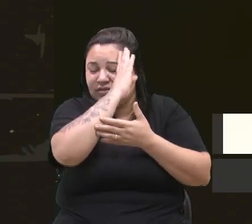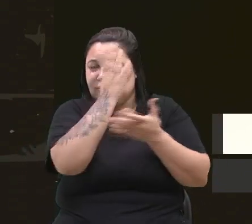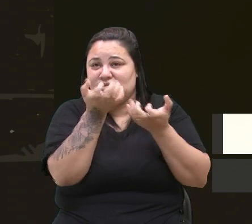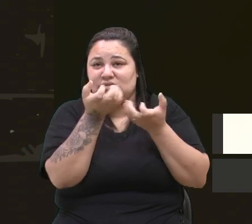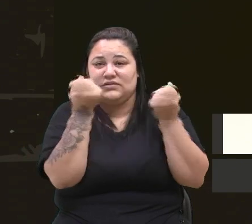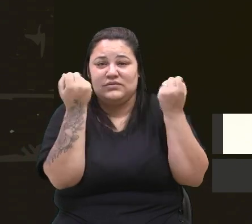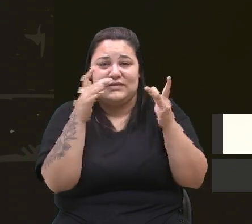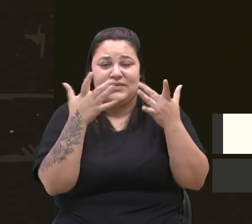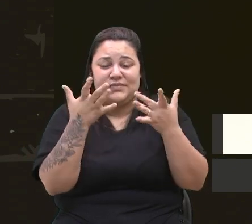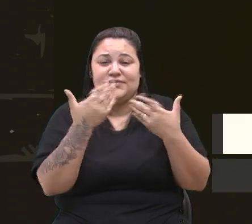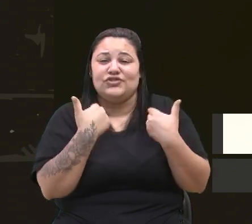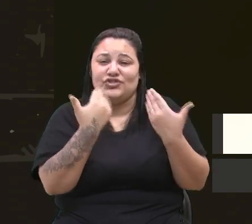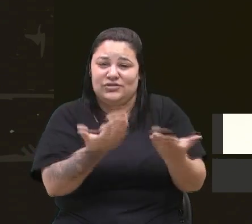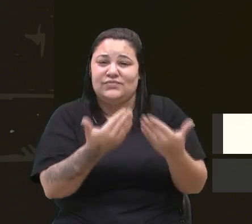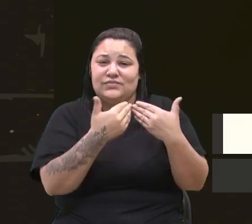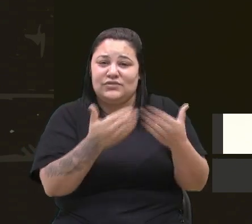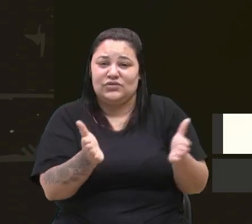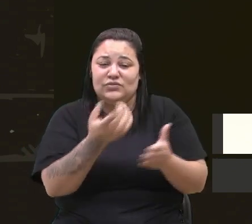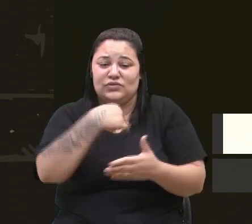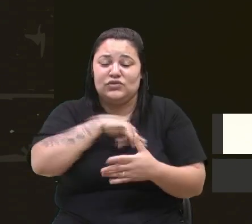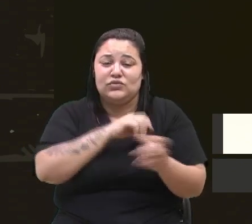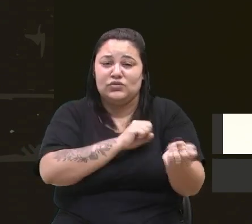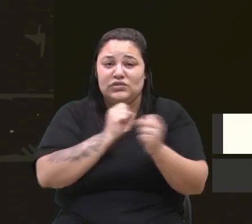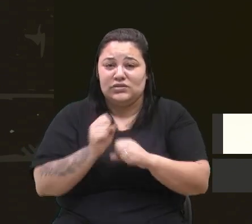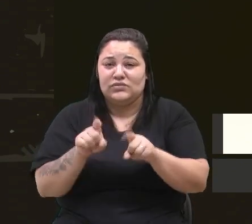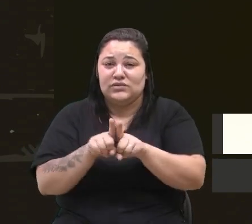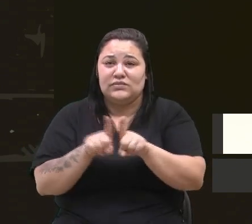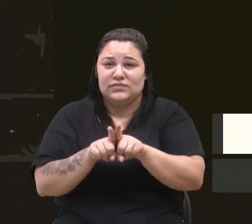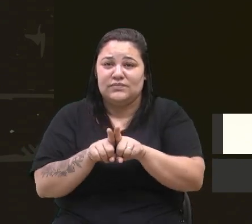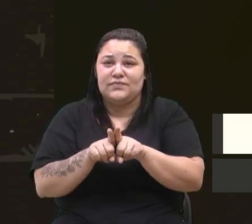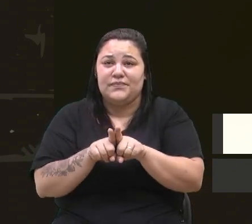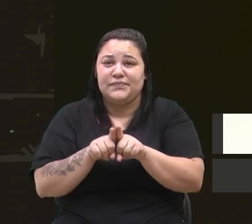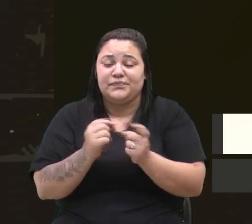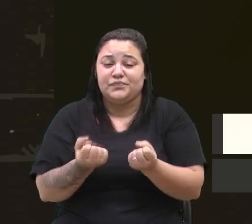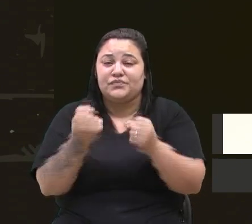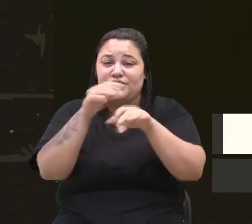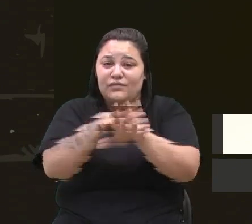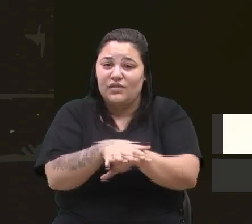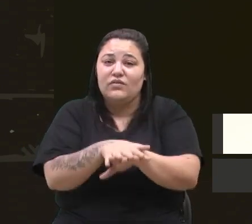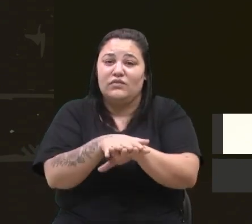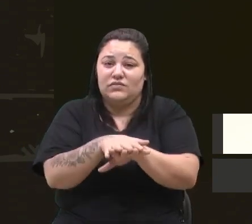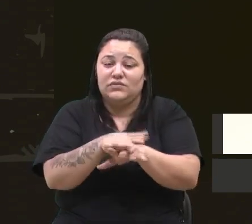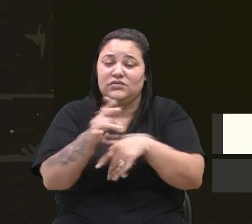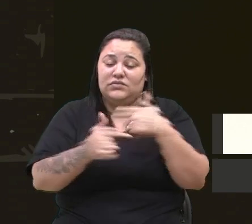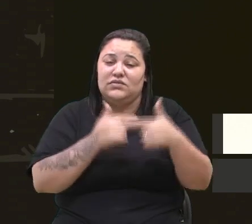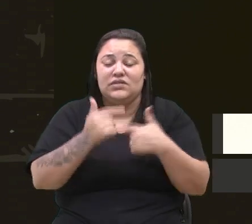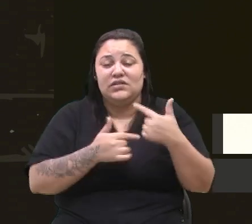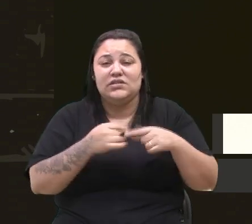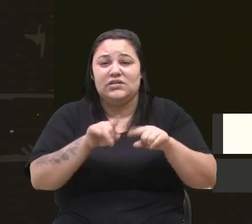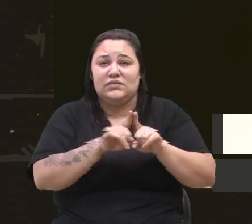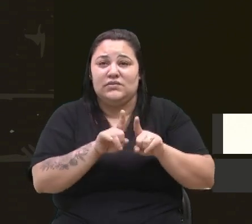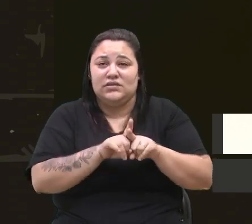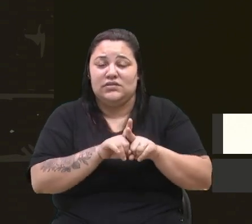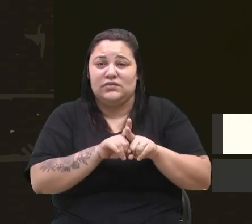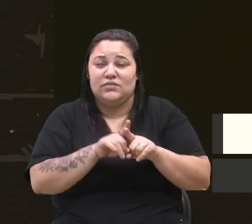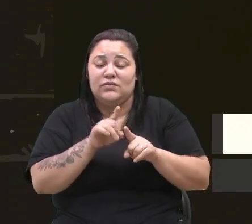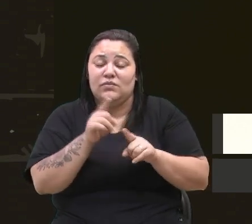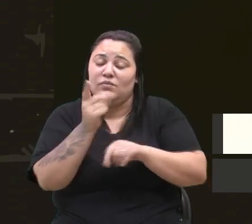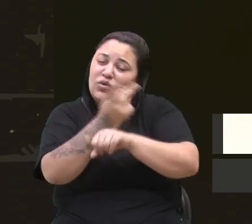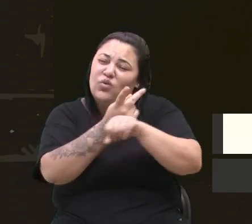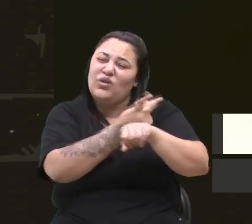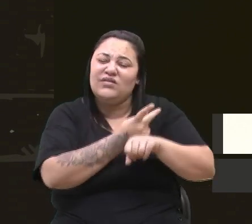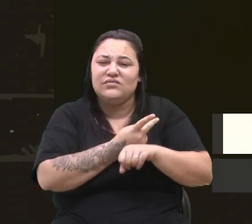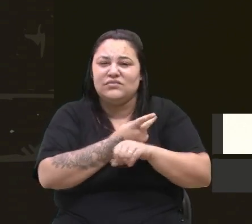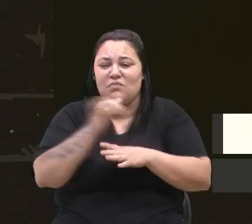dá uma abertura para que a gente possa, inclusive, incluir e trabalhar em busca